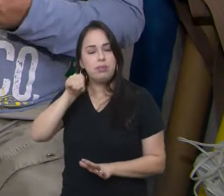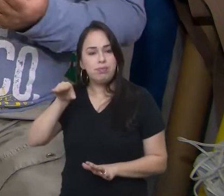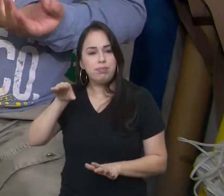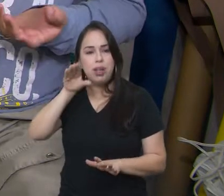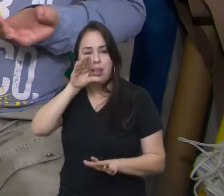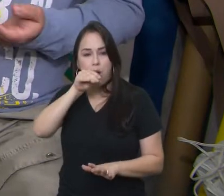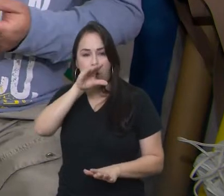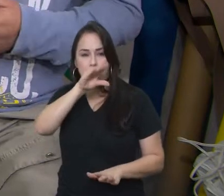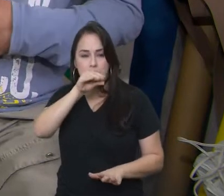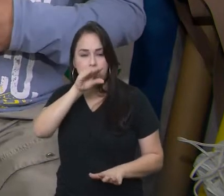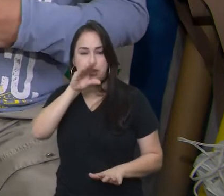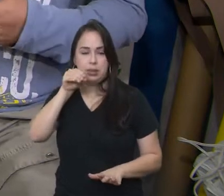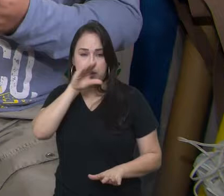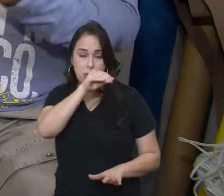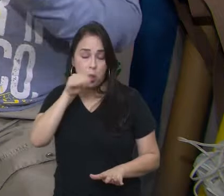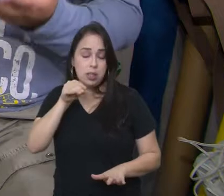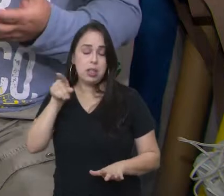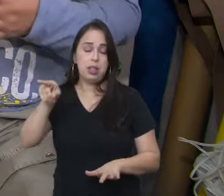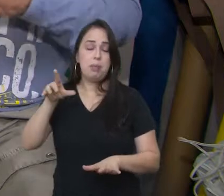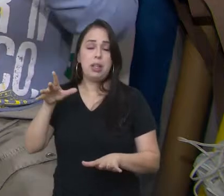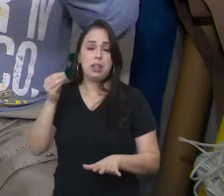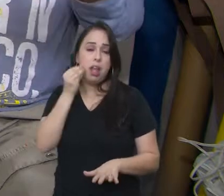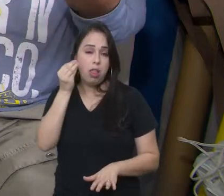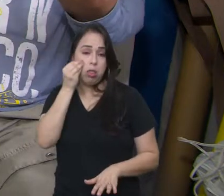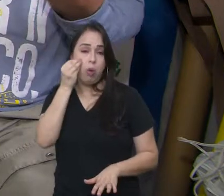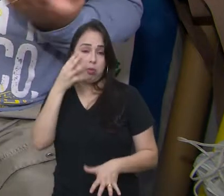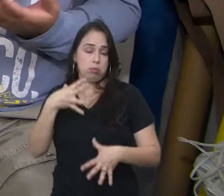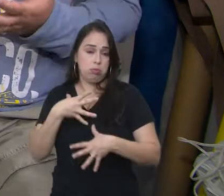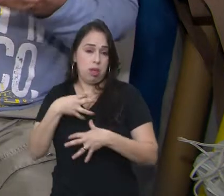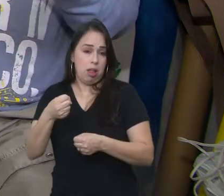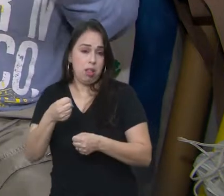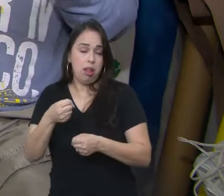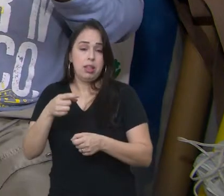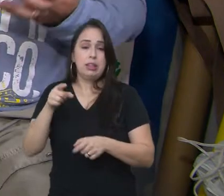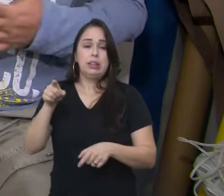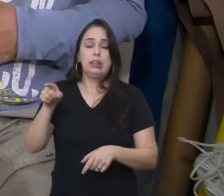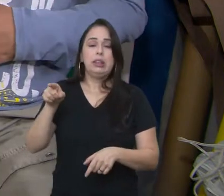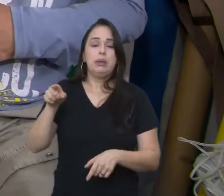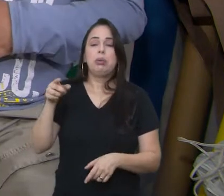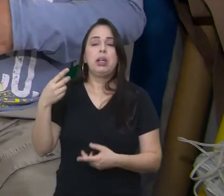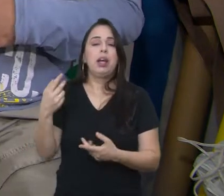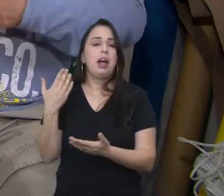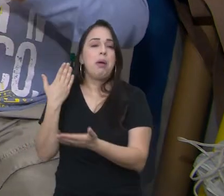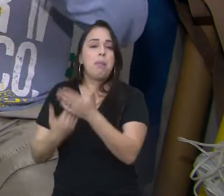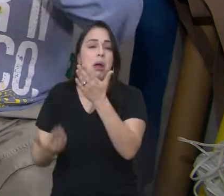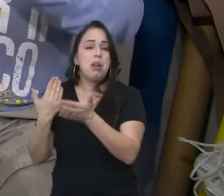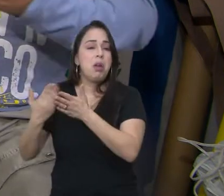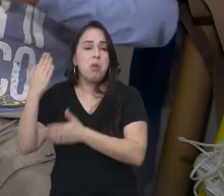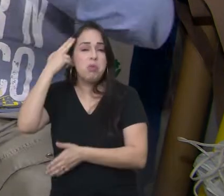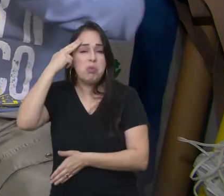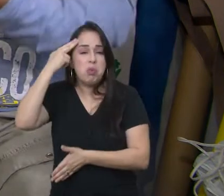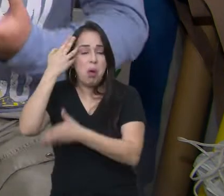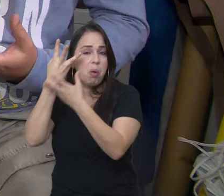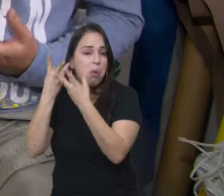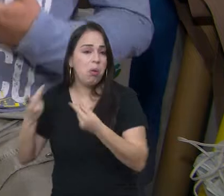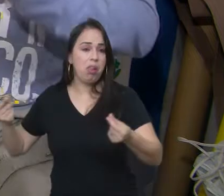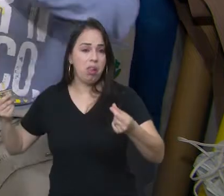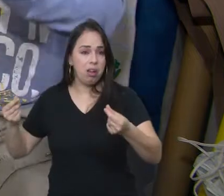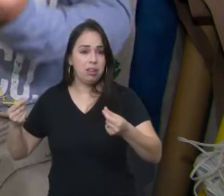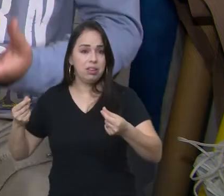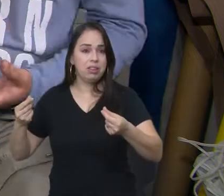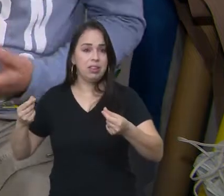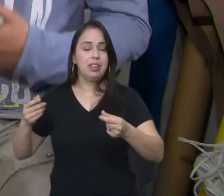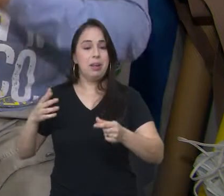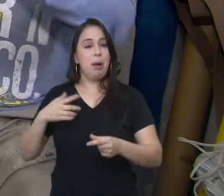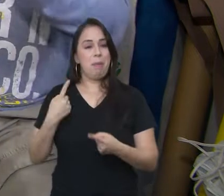né, a gente tem casos, né, de suicídio e tudo, porque são pessoas que não tem mais sonhos, né, não tem aquele sonho, move a gente, né,